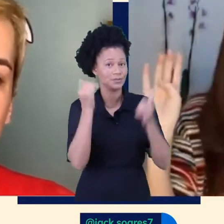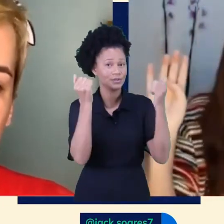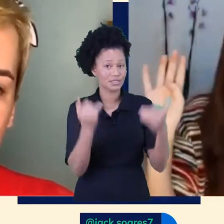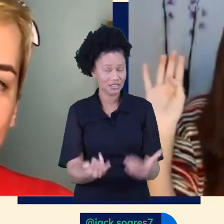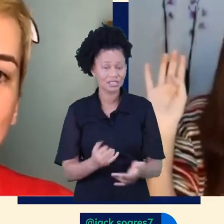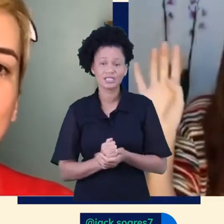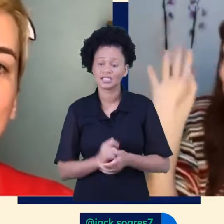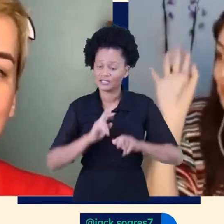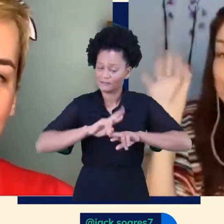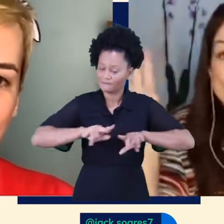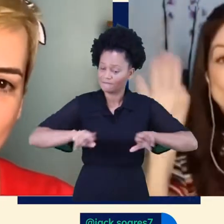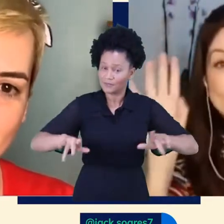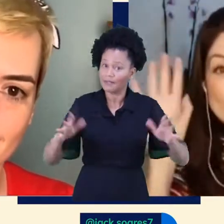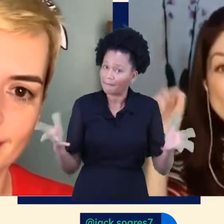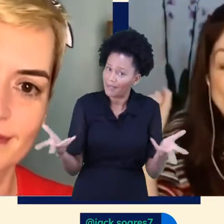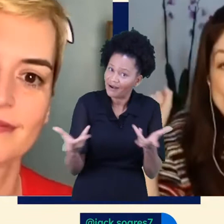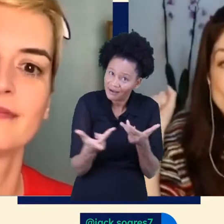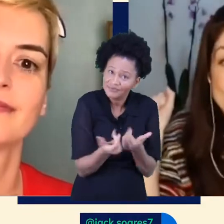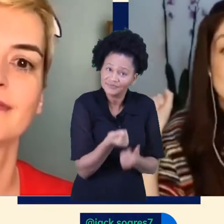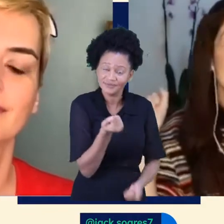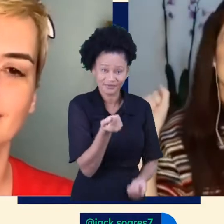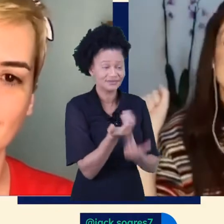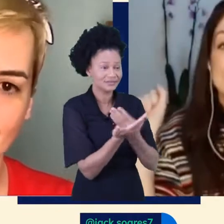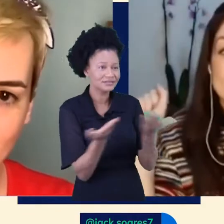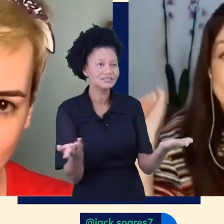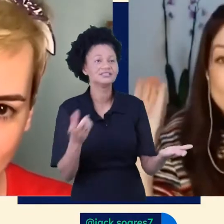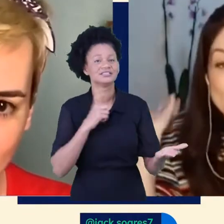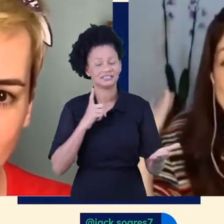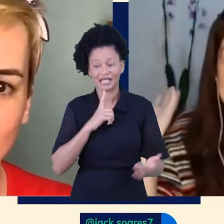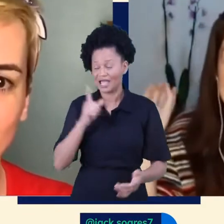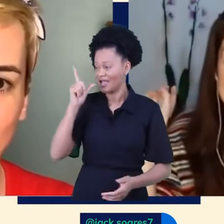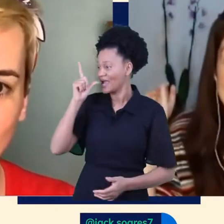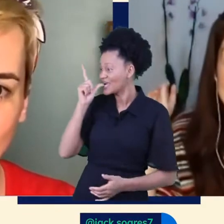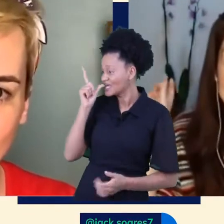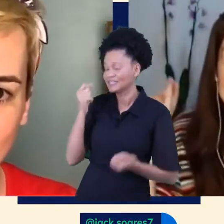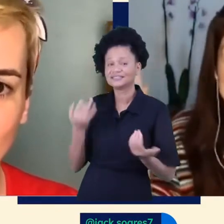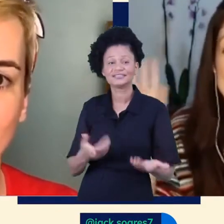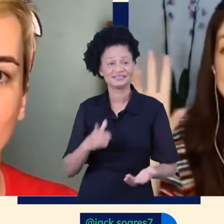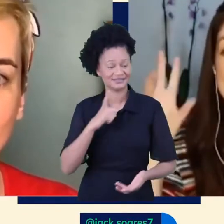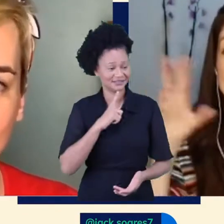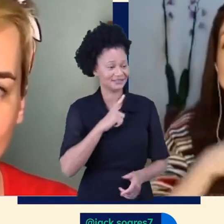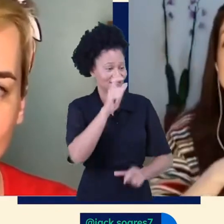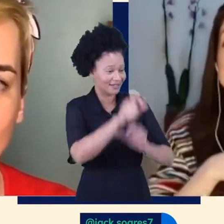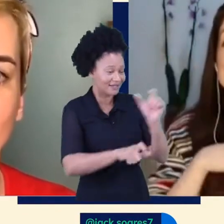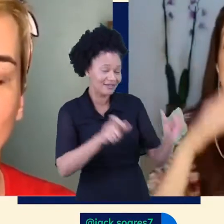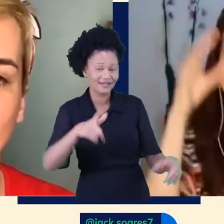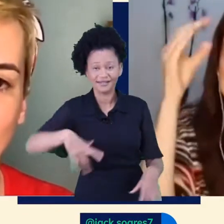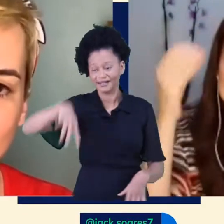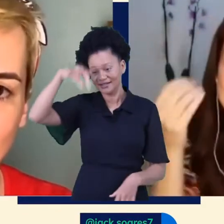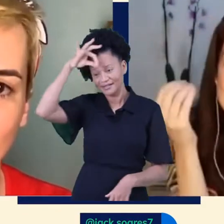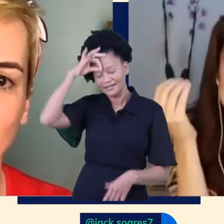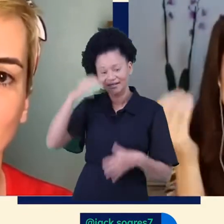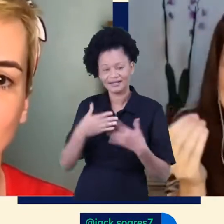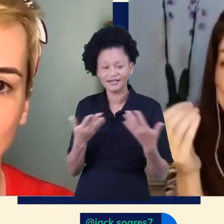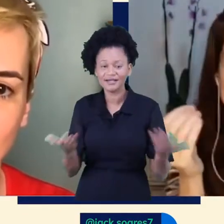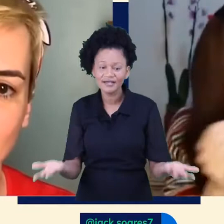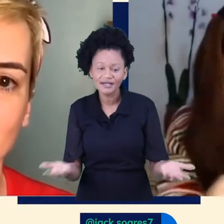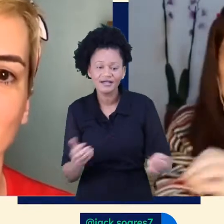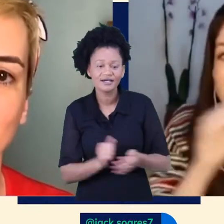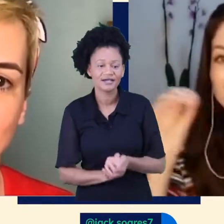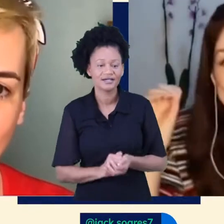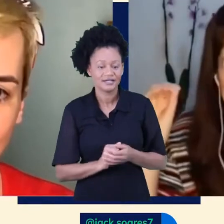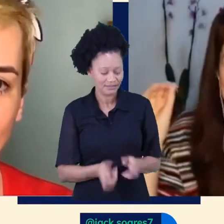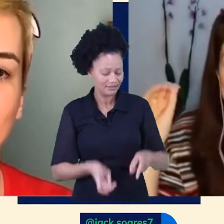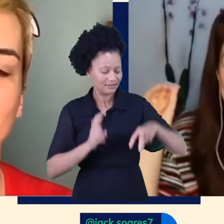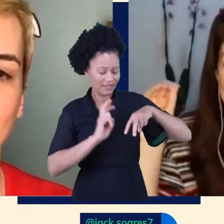Tem gente que tem pênis, tem gente que tem vulva, tem gente que tem genital intersexo, e diferença existe. Ninguém